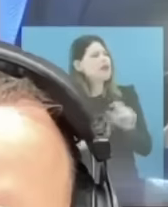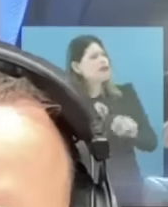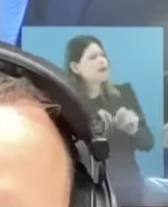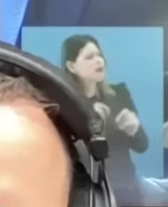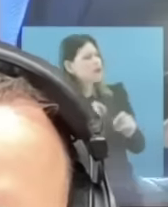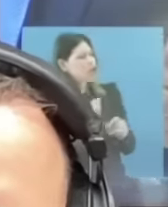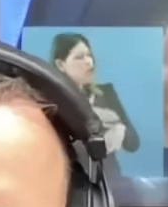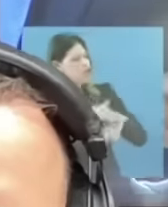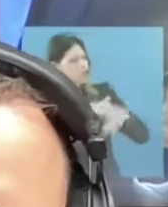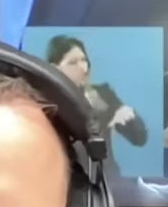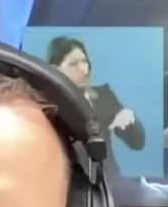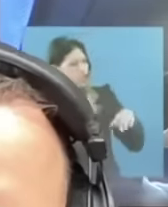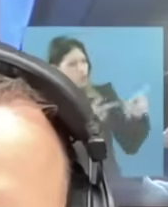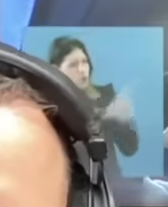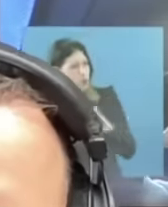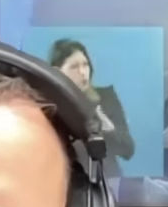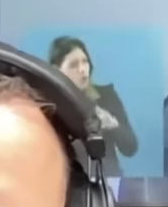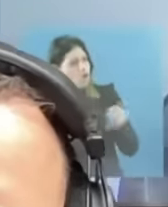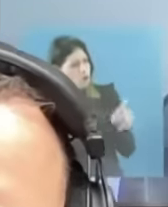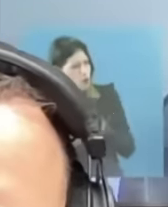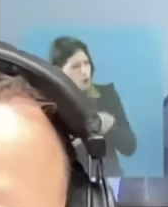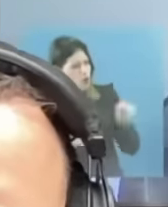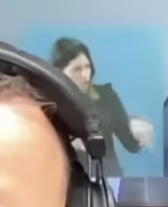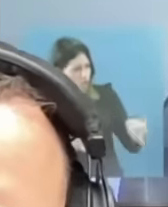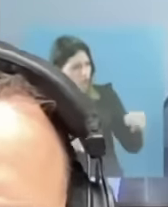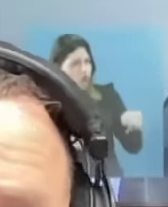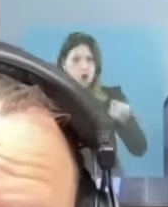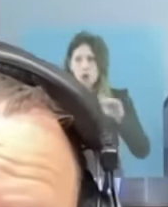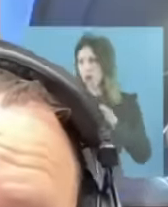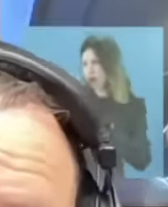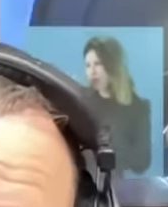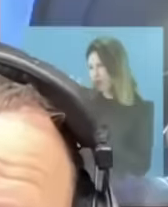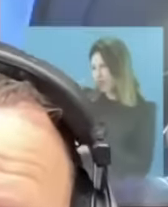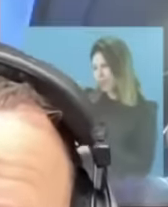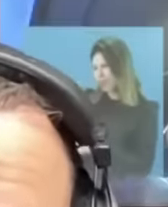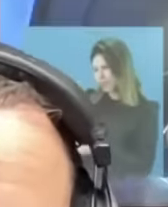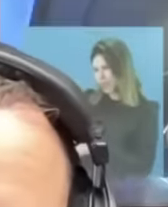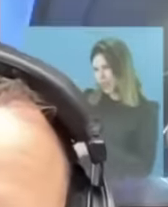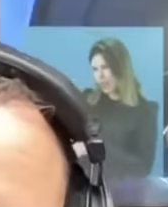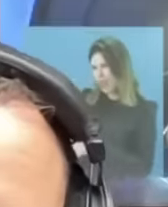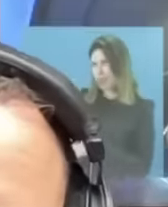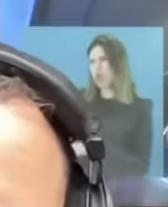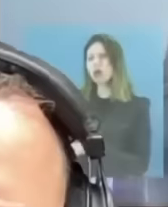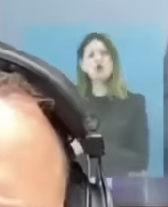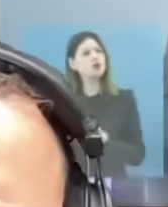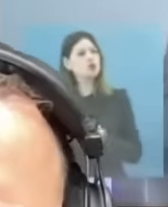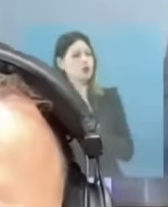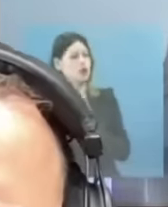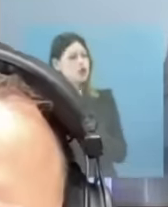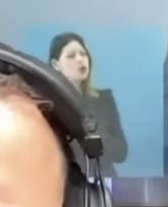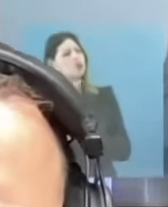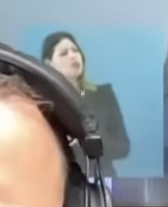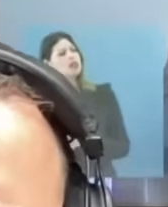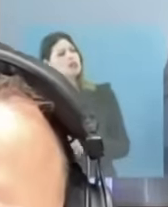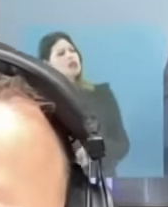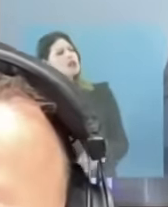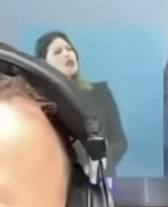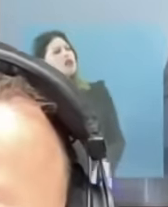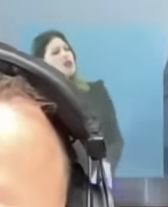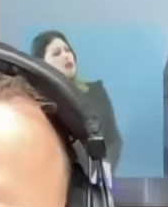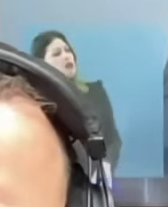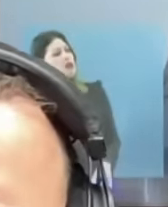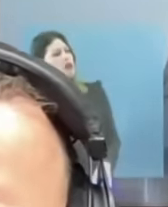Foi o próprio tribunal ou foi o governo brasileiro? Foi o TSE. O TSE, na época, era presidente por quê? Teve dois ministros